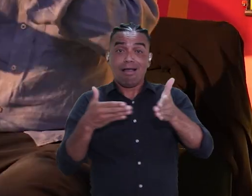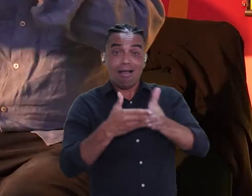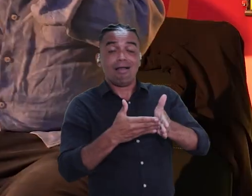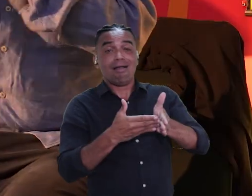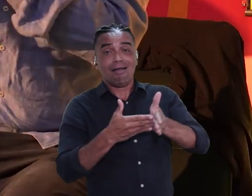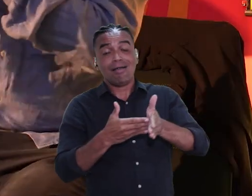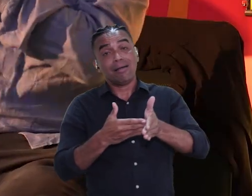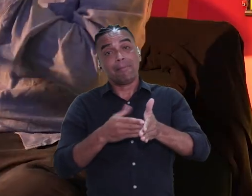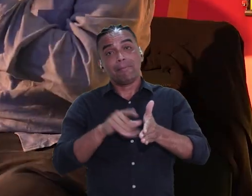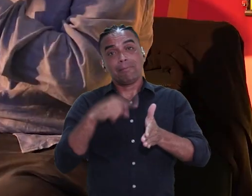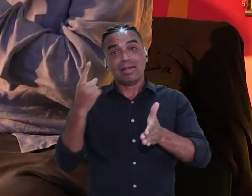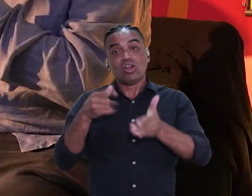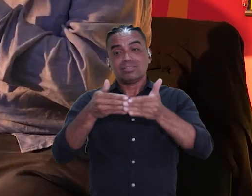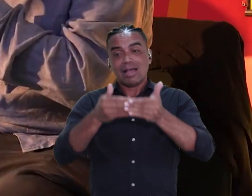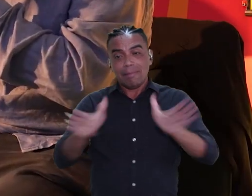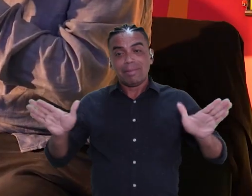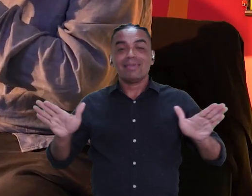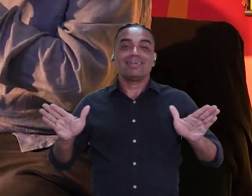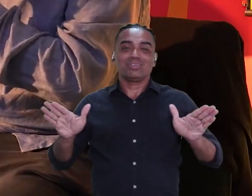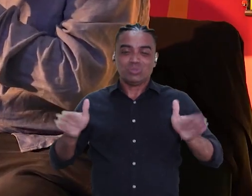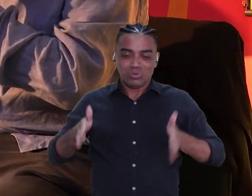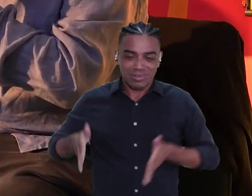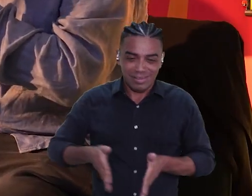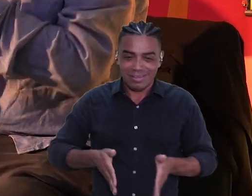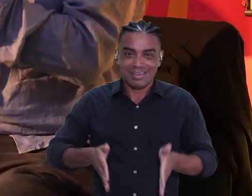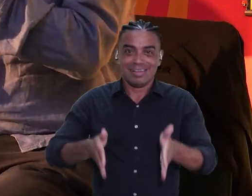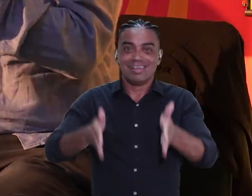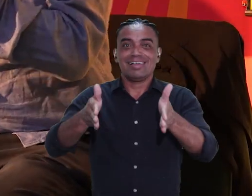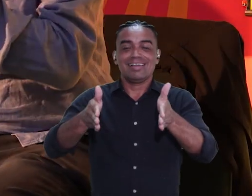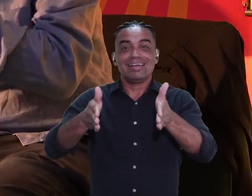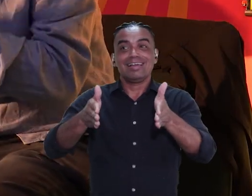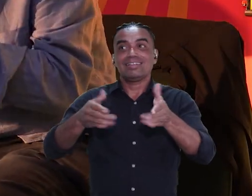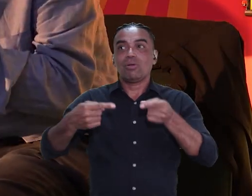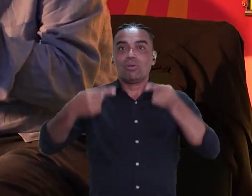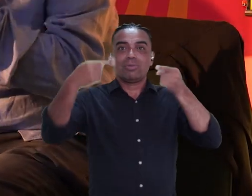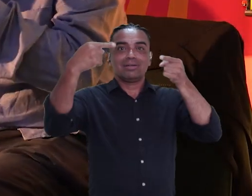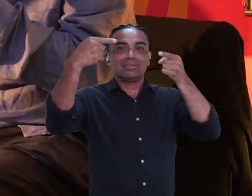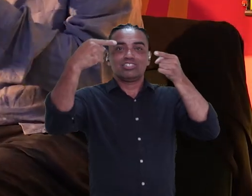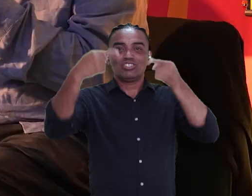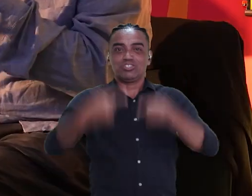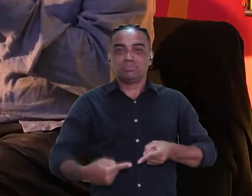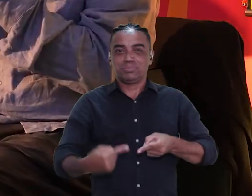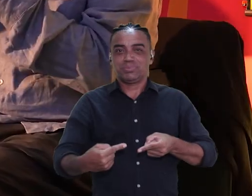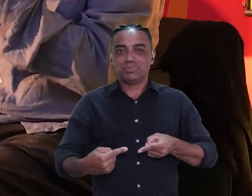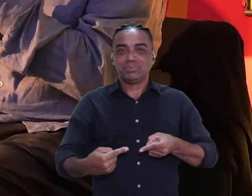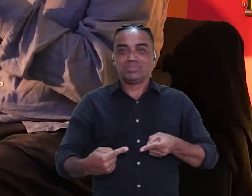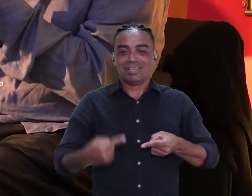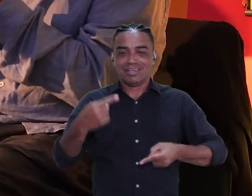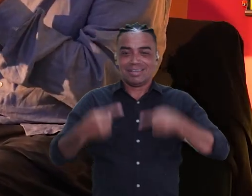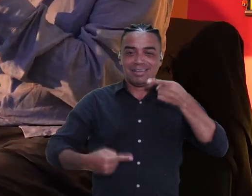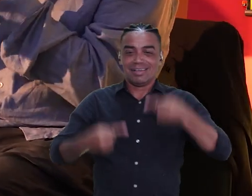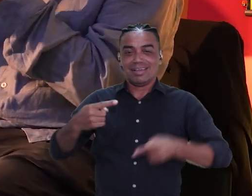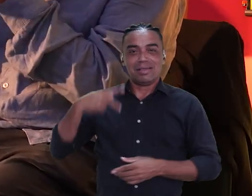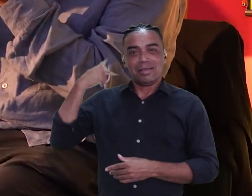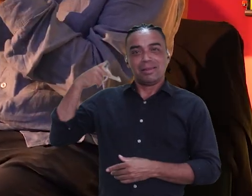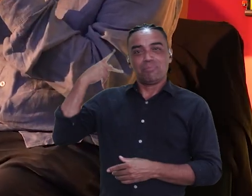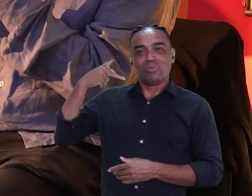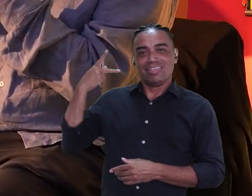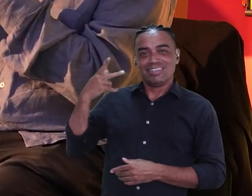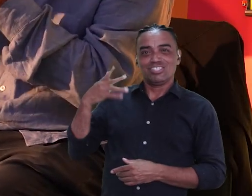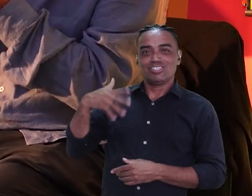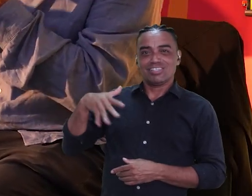nós estamos abrindo esse caminho. Então, você vê que há uma disputa, justamente, política,